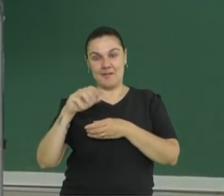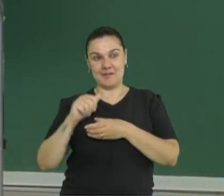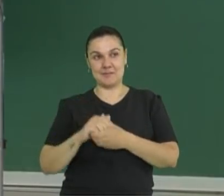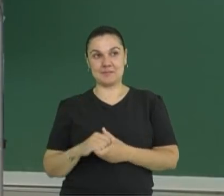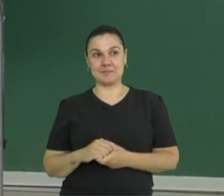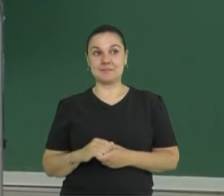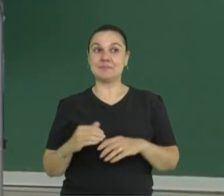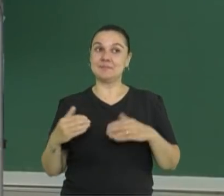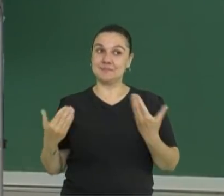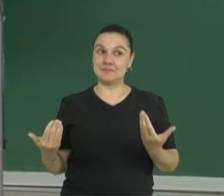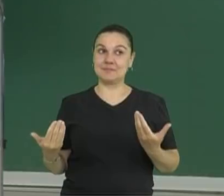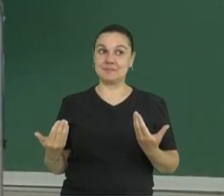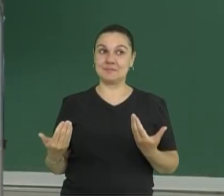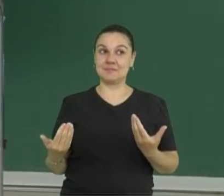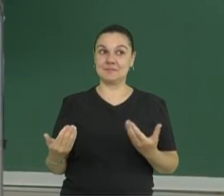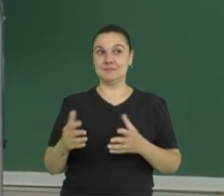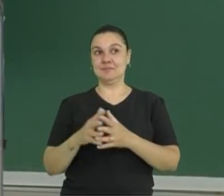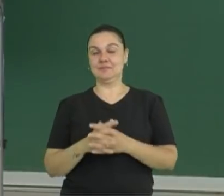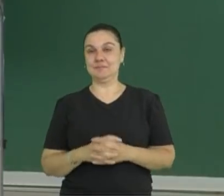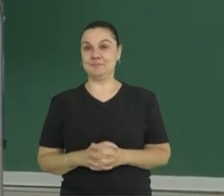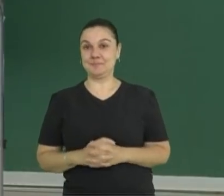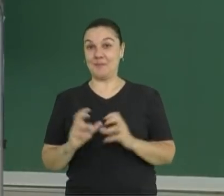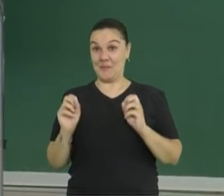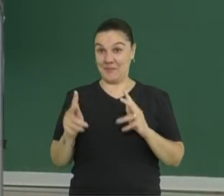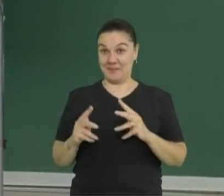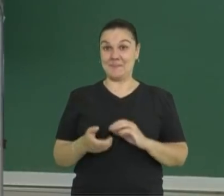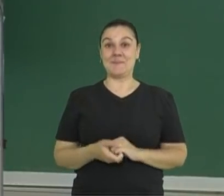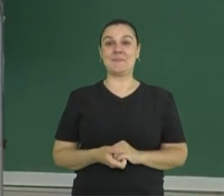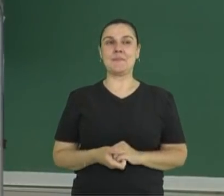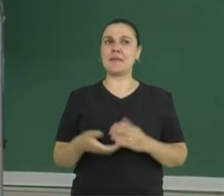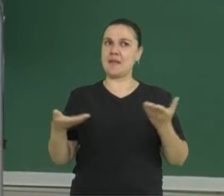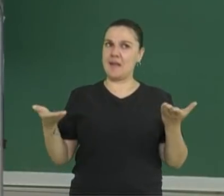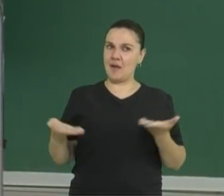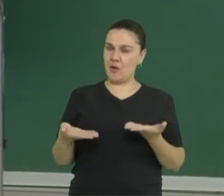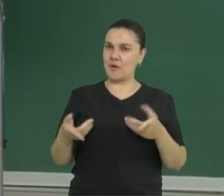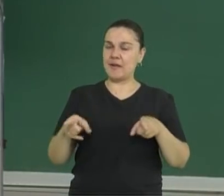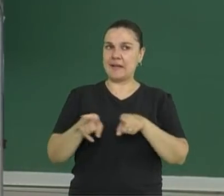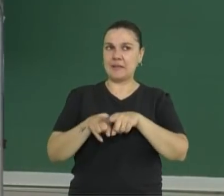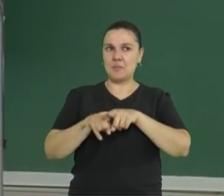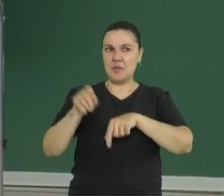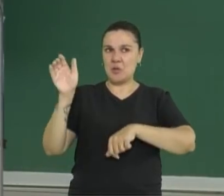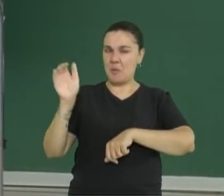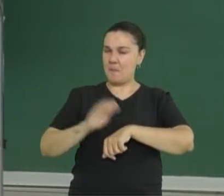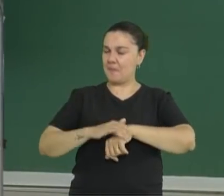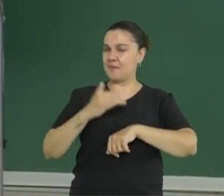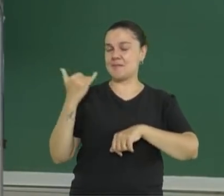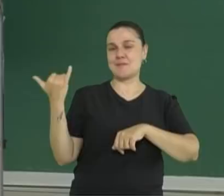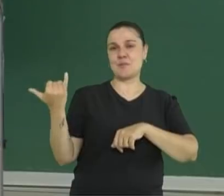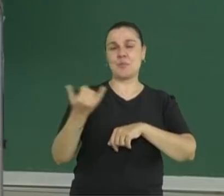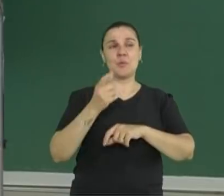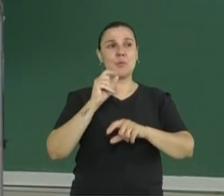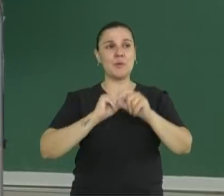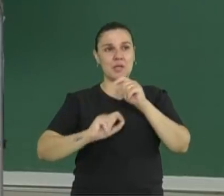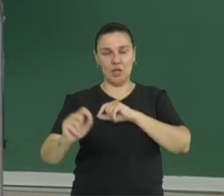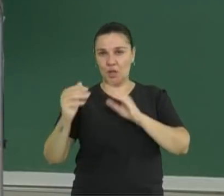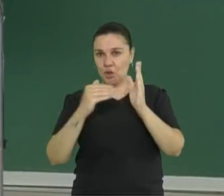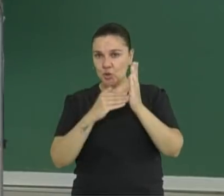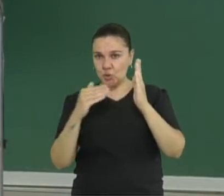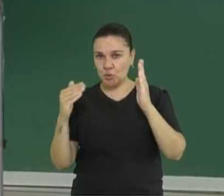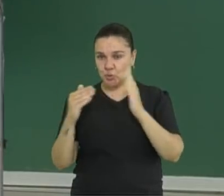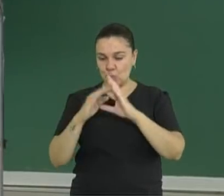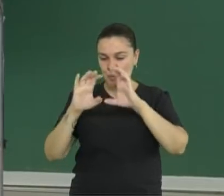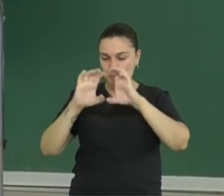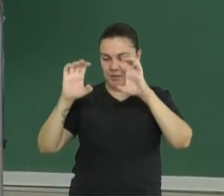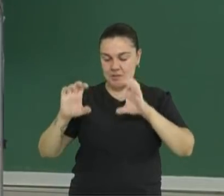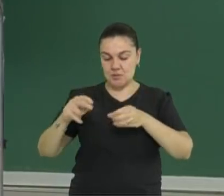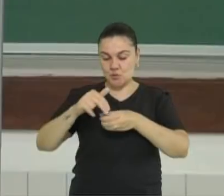retículo endoplasmático do tipo rugoso. E aí a gente vai falar do mais importante da aula de hoje. Todas essas estruturas do